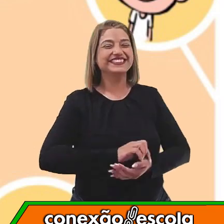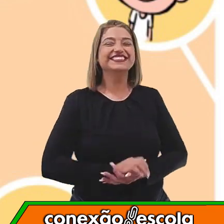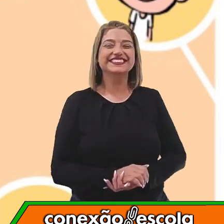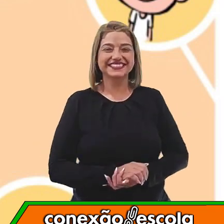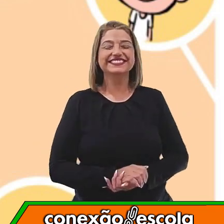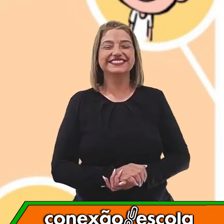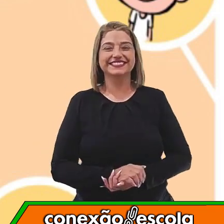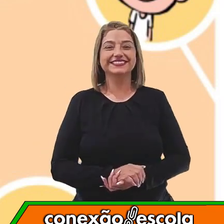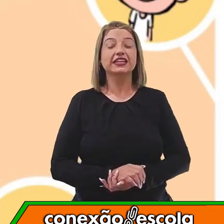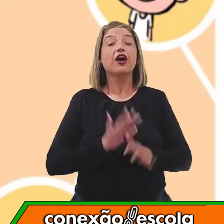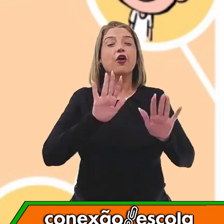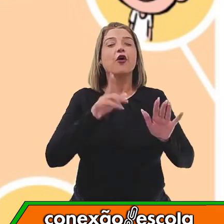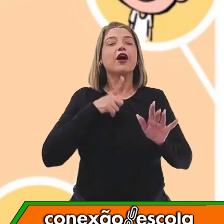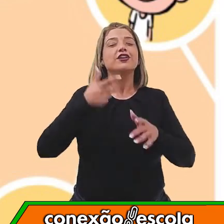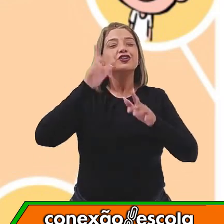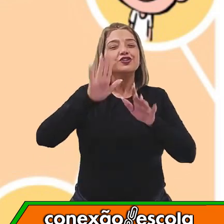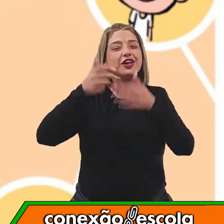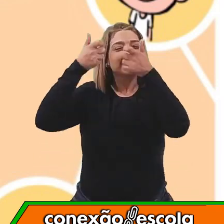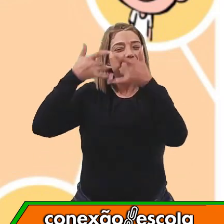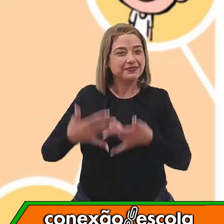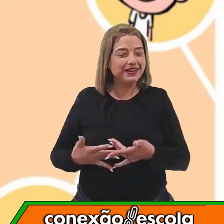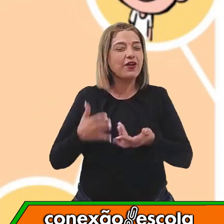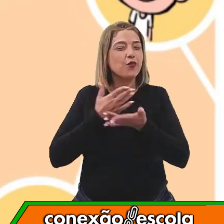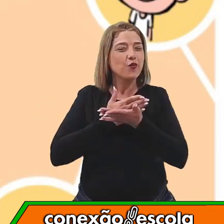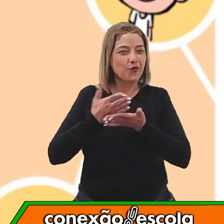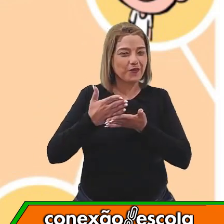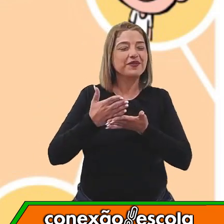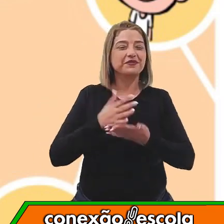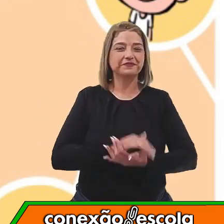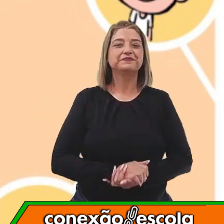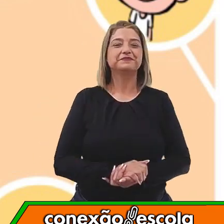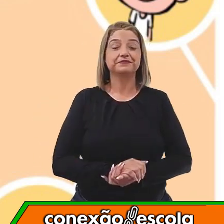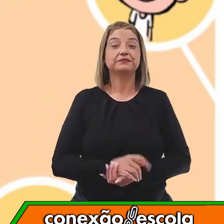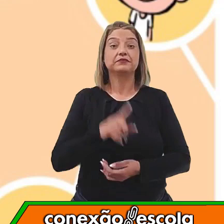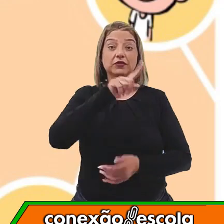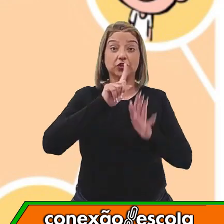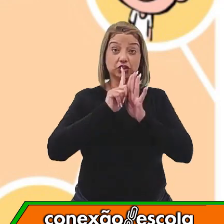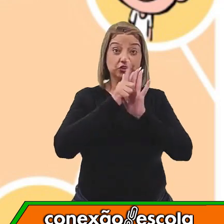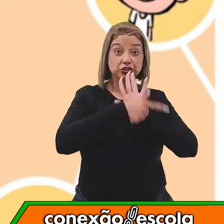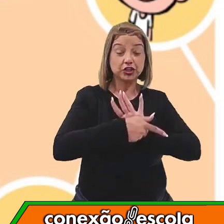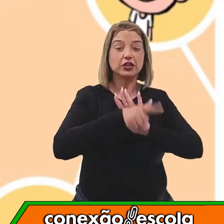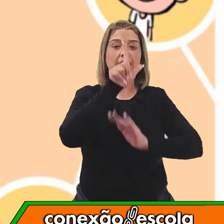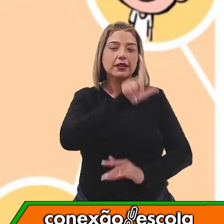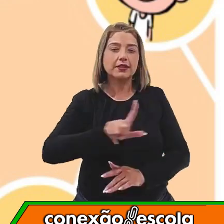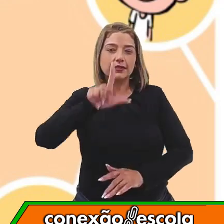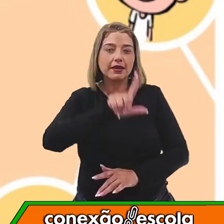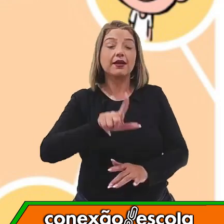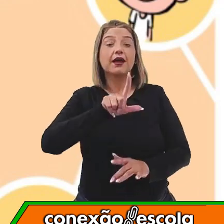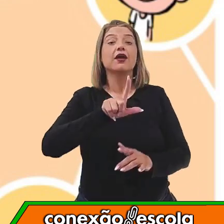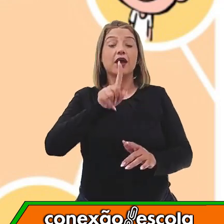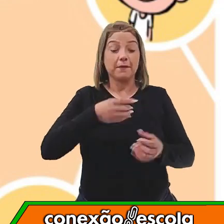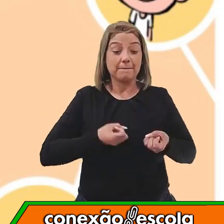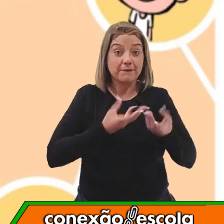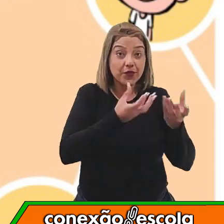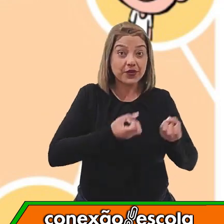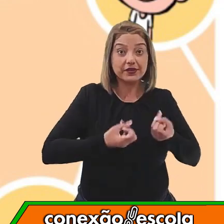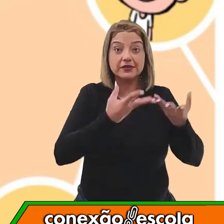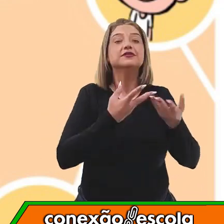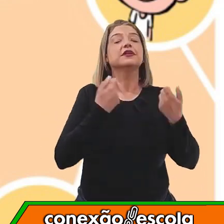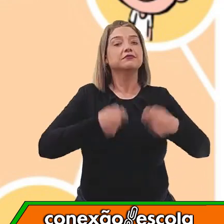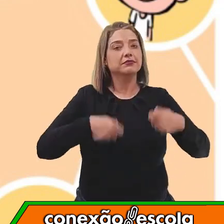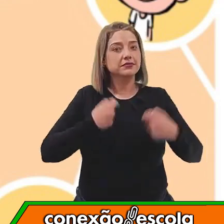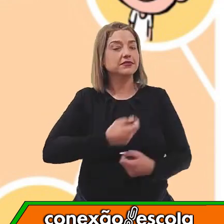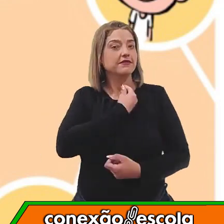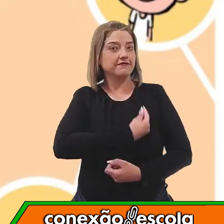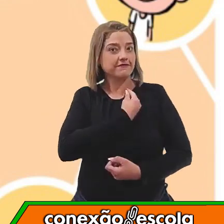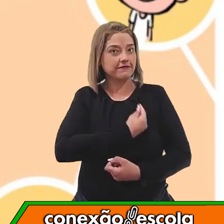Voltamos! Ó, e como falamos no início do programa, o gênero literário poesia deve fazer parte da